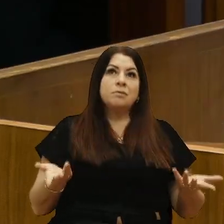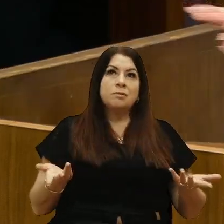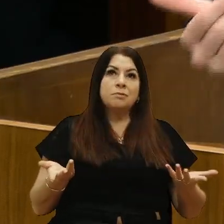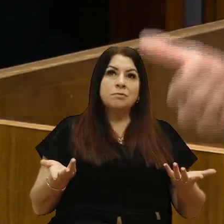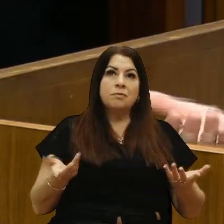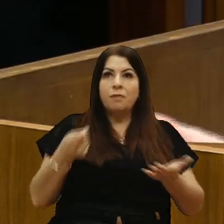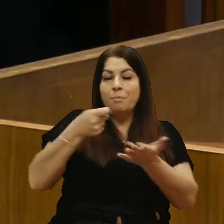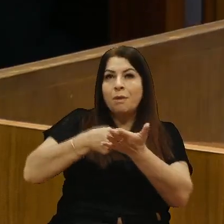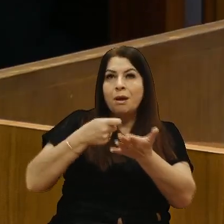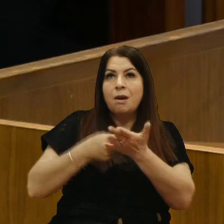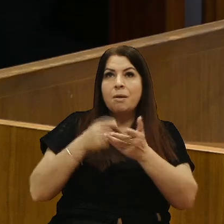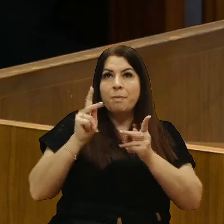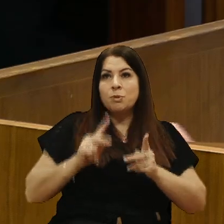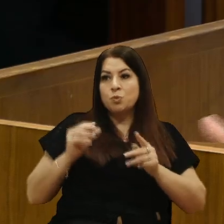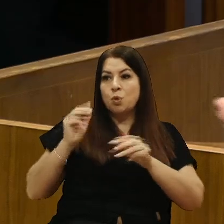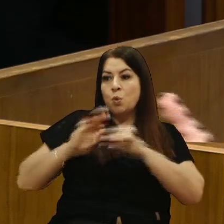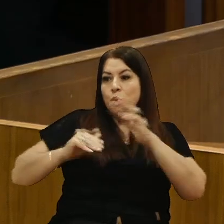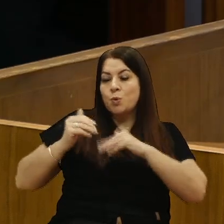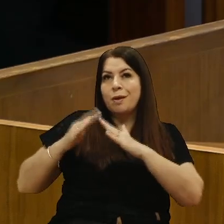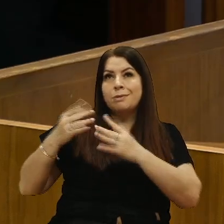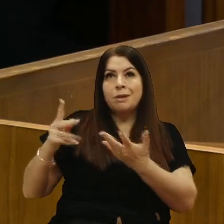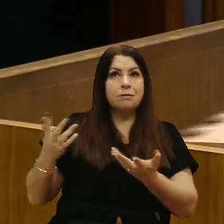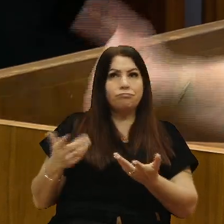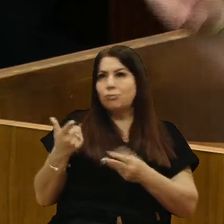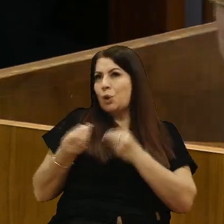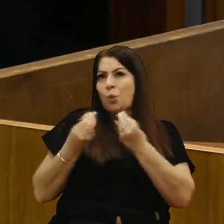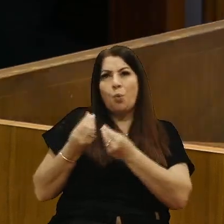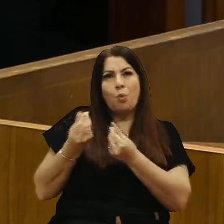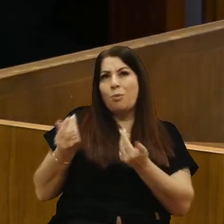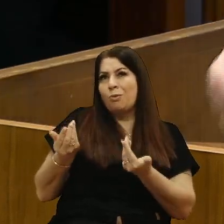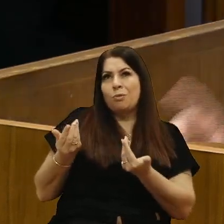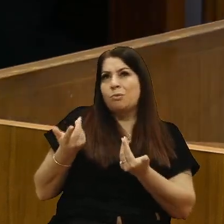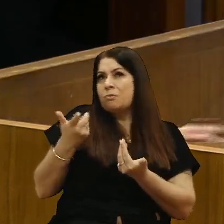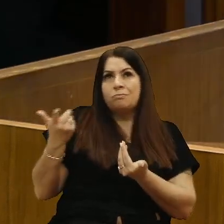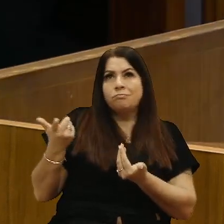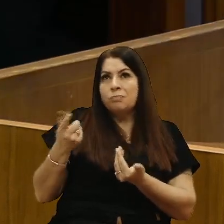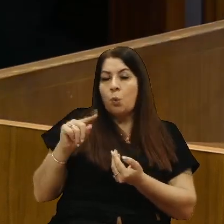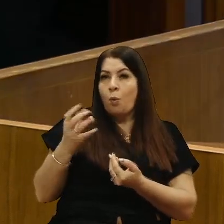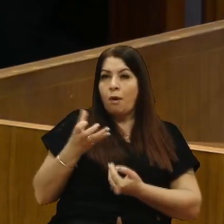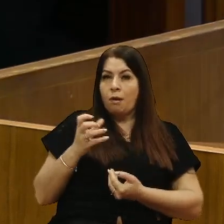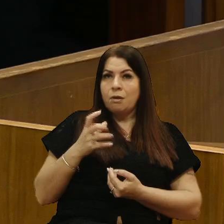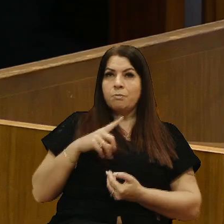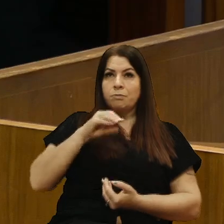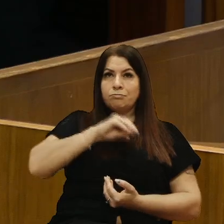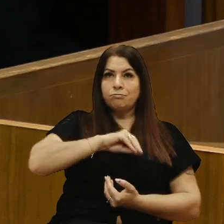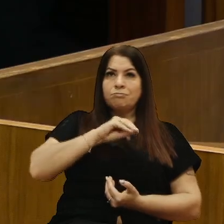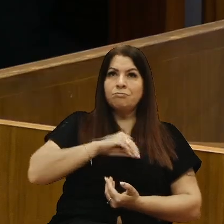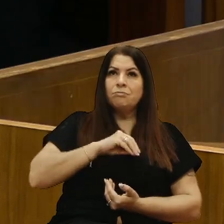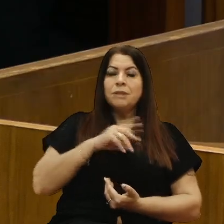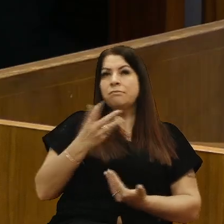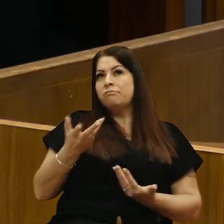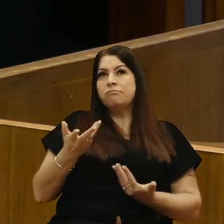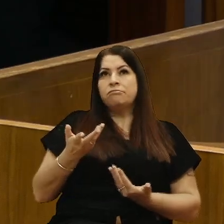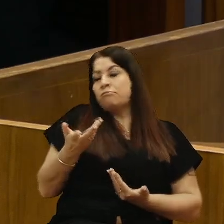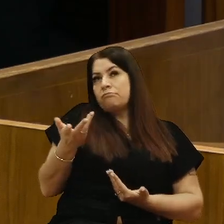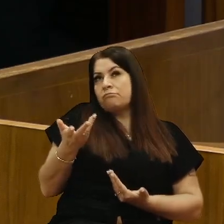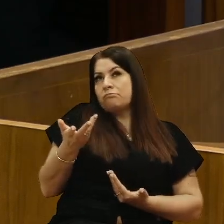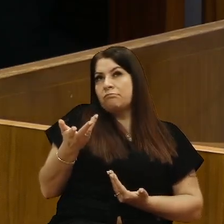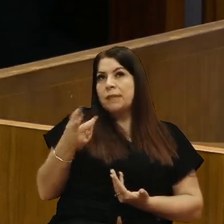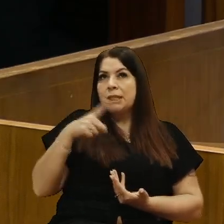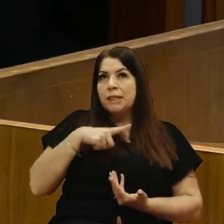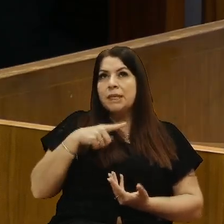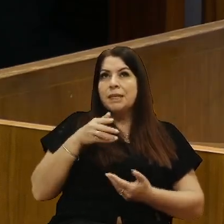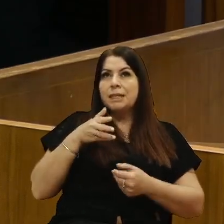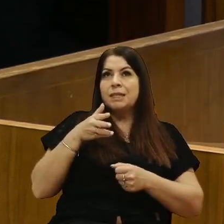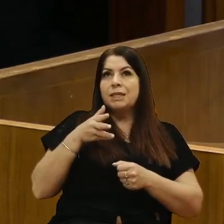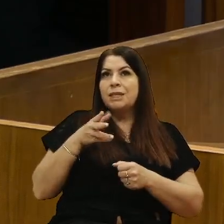ela vai pagar para alguém construir? As pessoas não têm condição não porque não querem, porque recebem um salário que permite elas terem